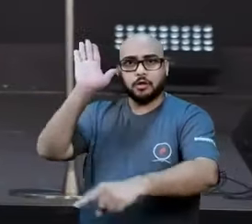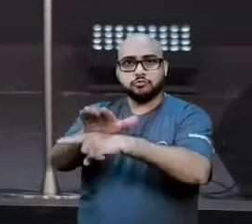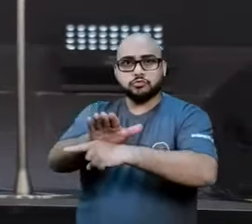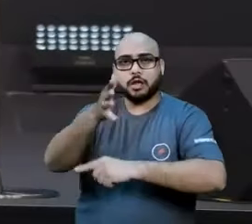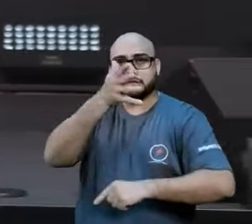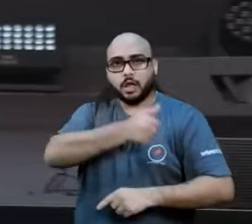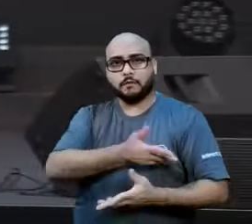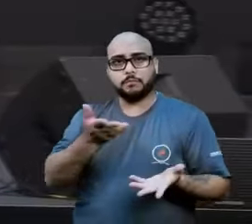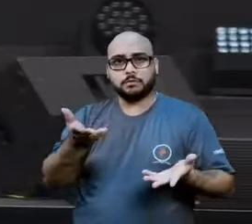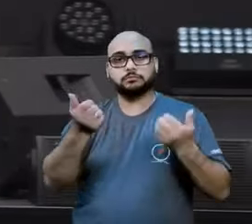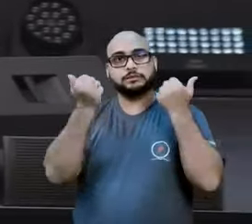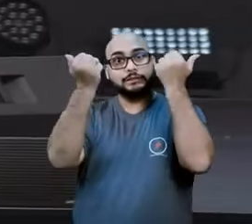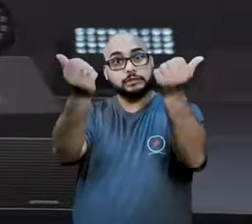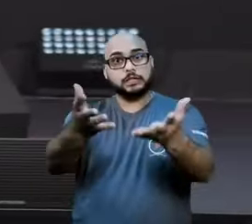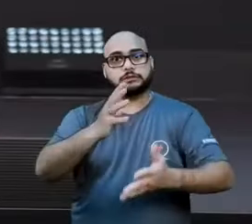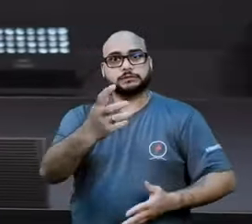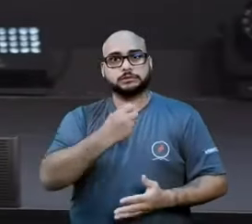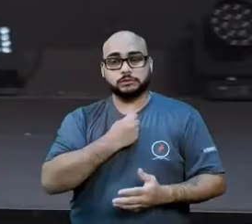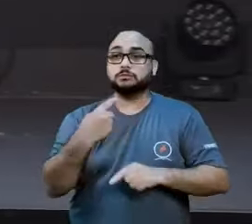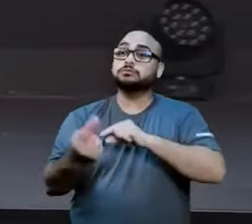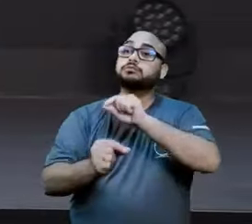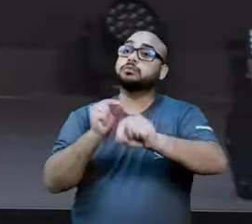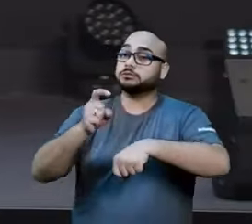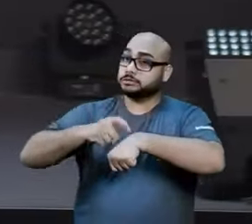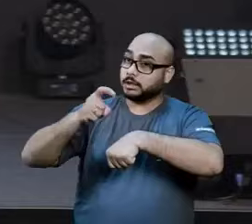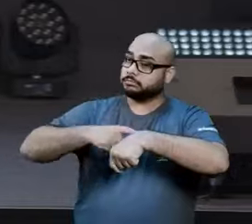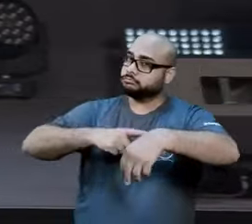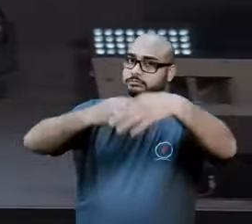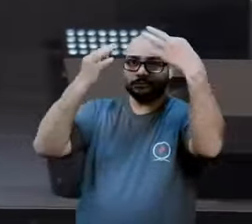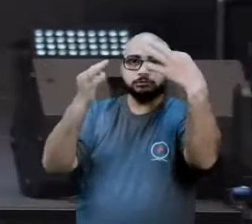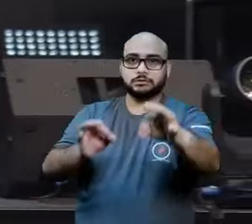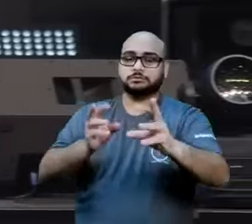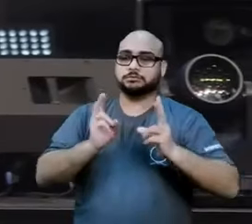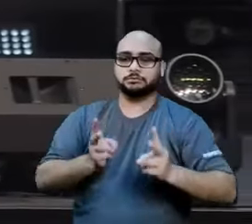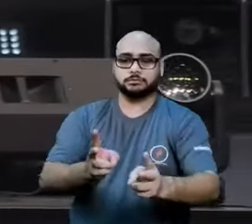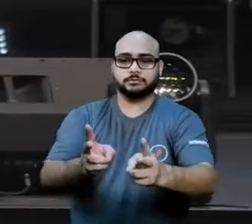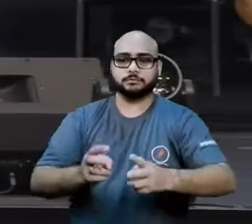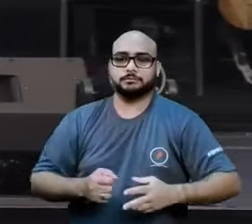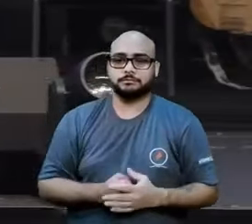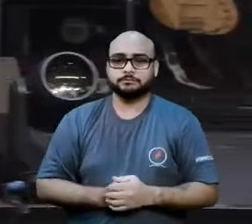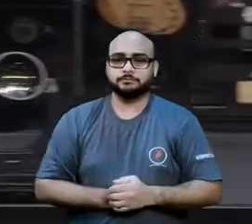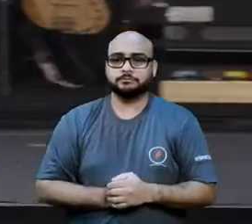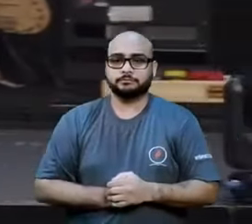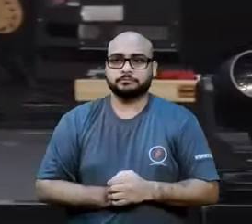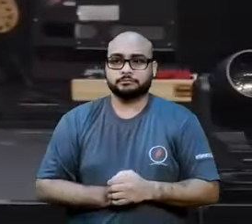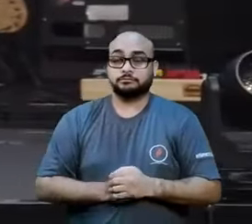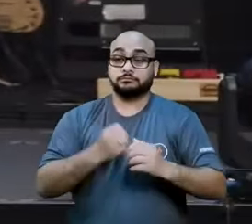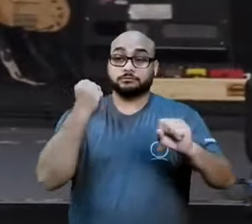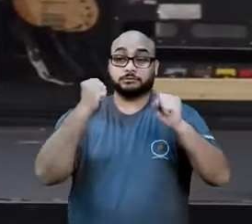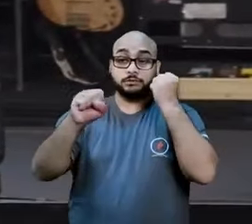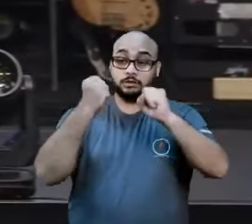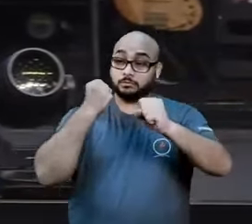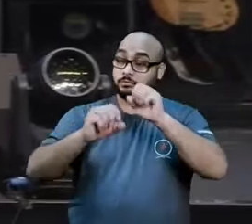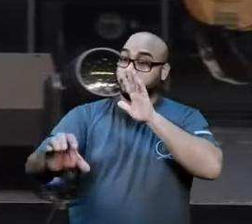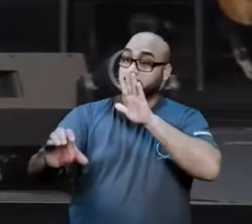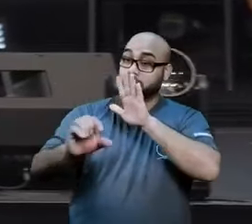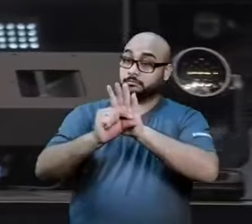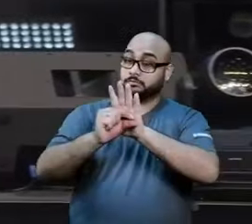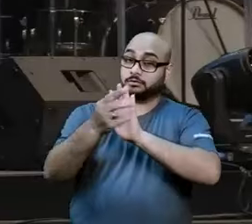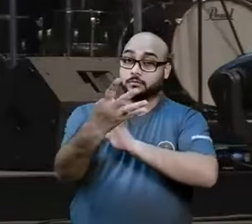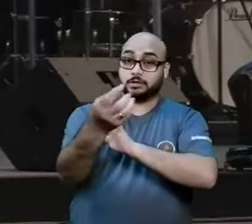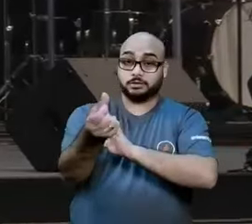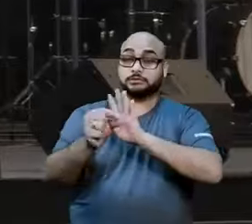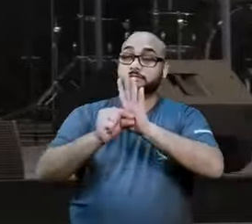Deus porque ele sempre chega na hora certa o Salmo 46 versículo 1 diz que